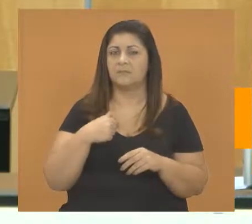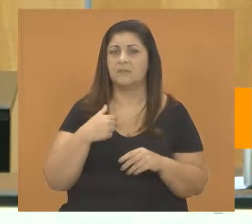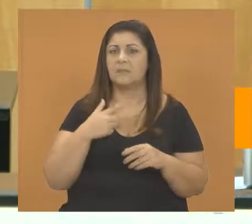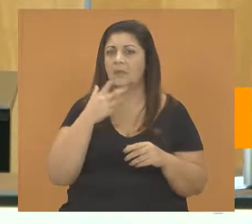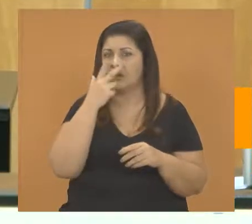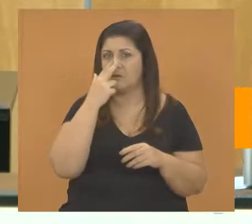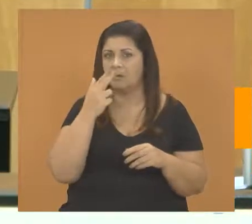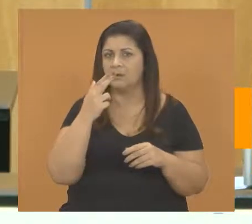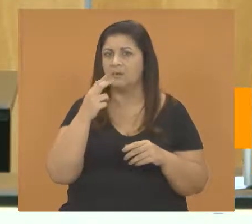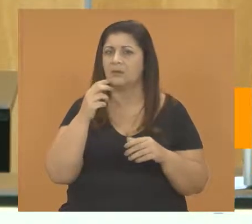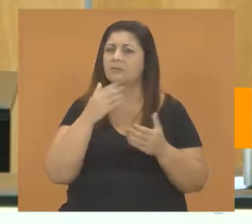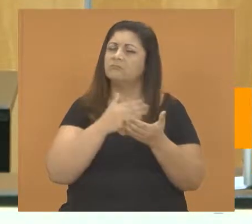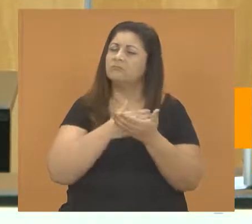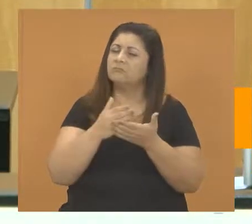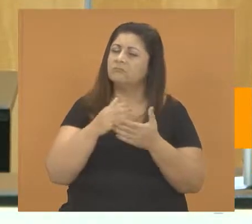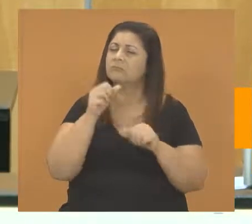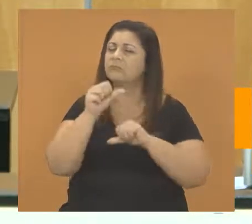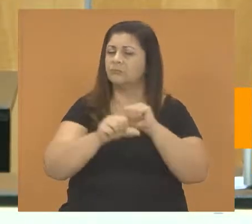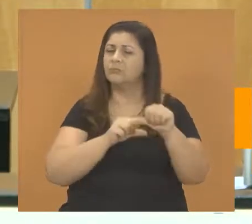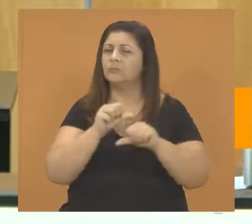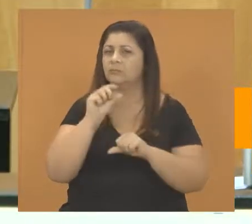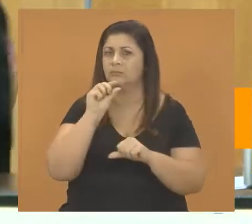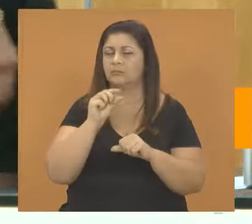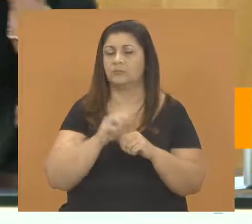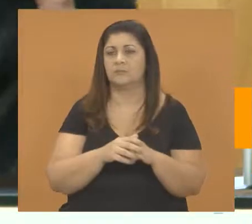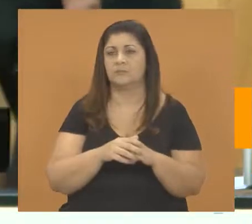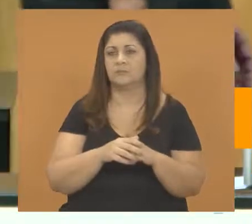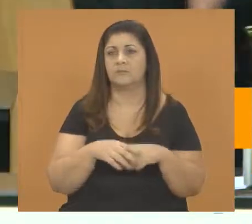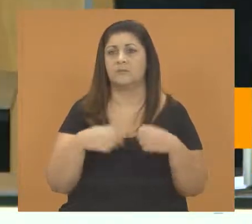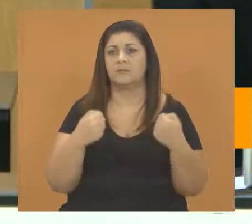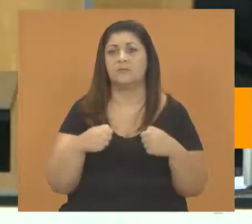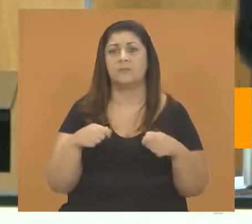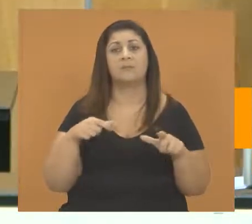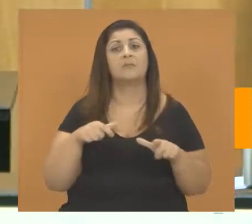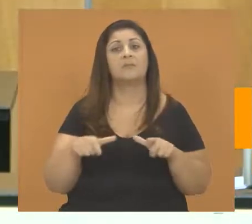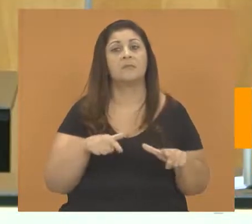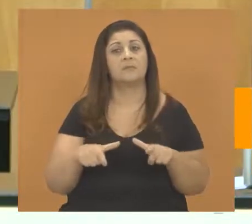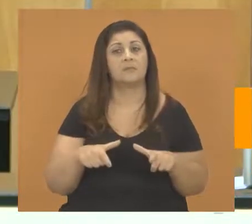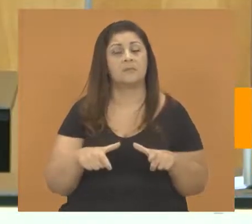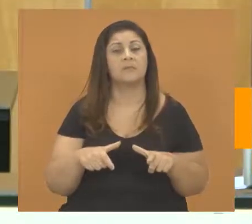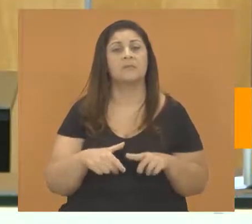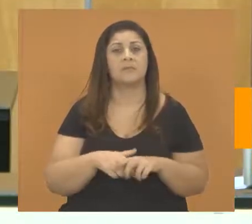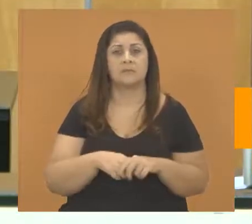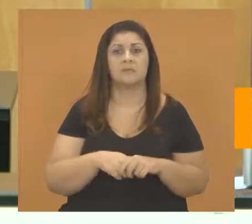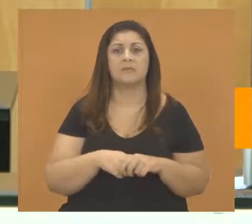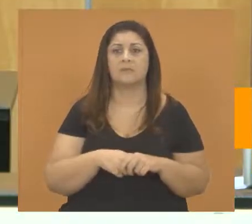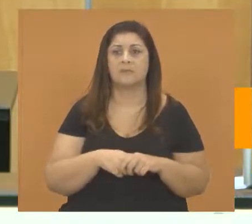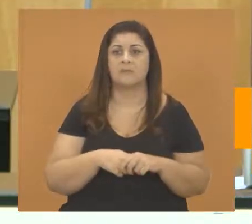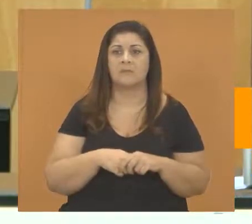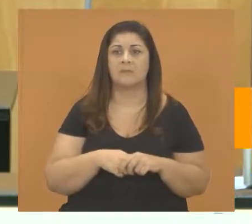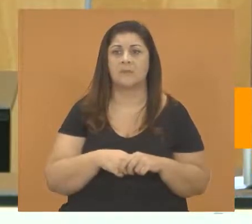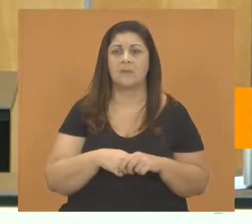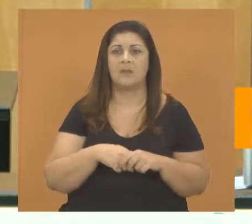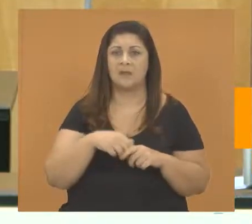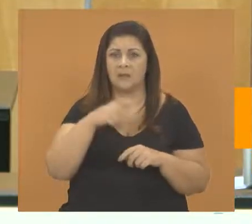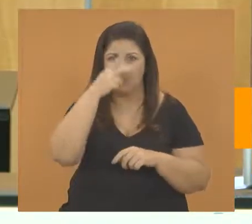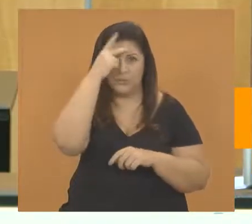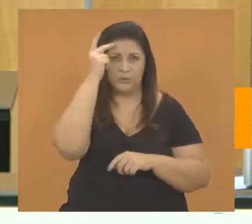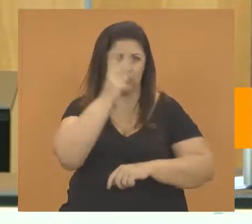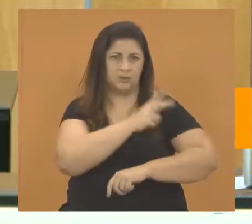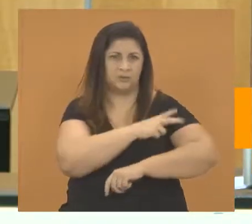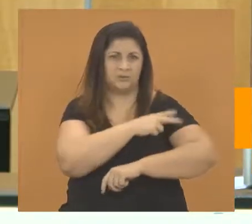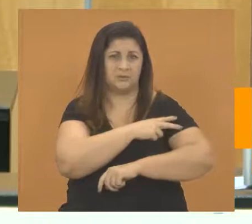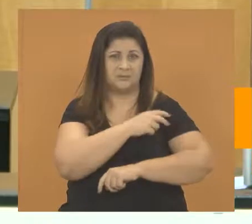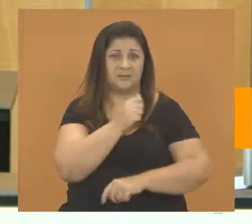mudando um pouco essa mentalidade mas ainda precisa trabalhar a questão de ações de alguns gestores que ainda não